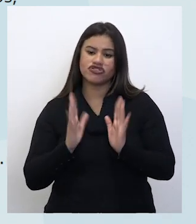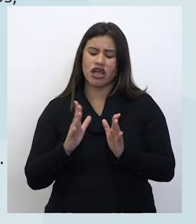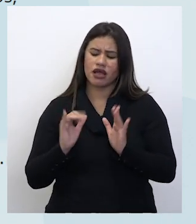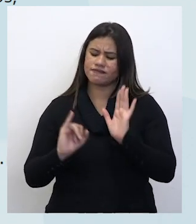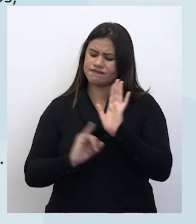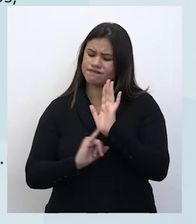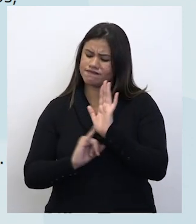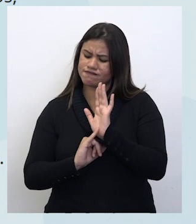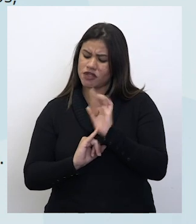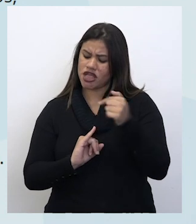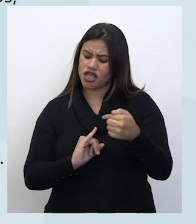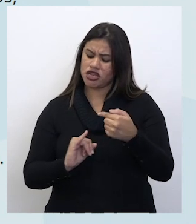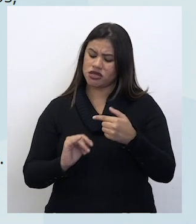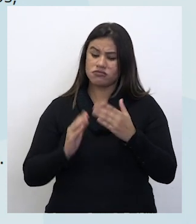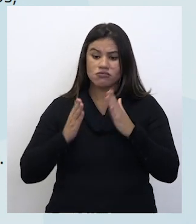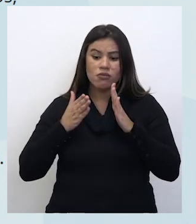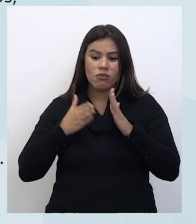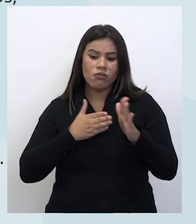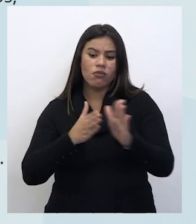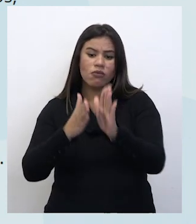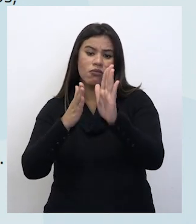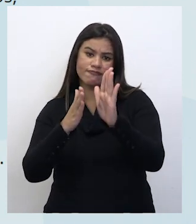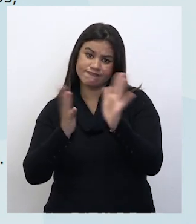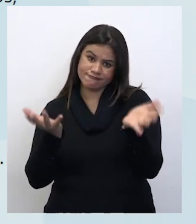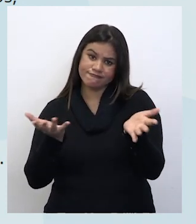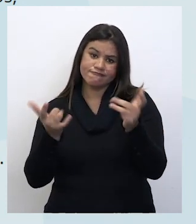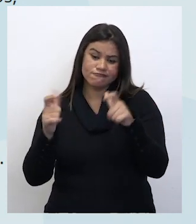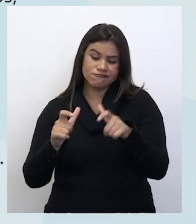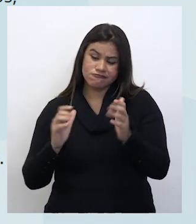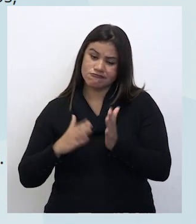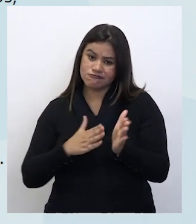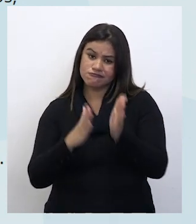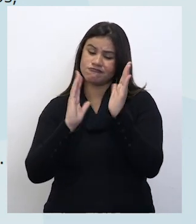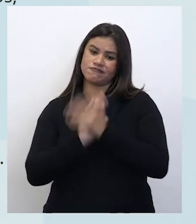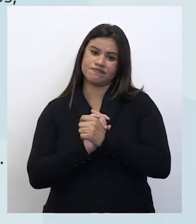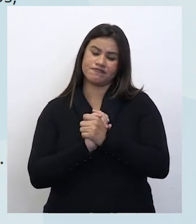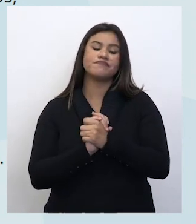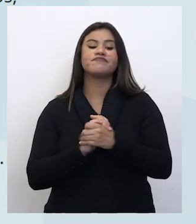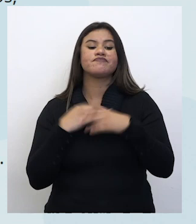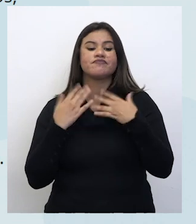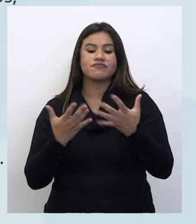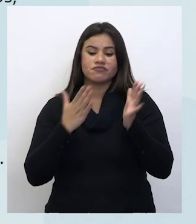indicador faz? Ele me indica um caminho, ele me indica um lugar. Elas são